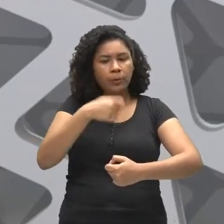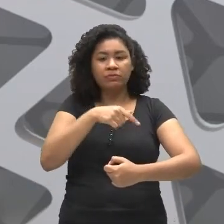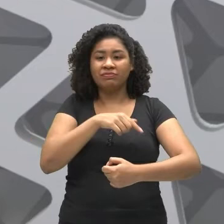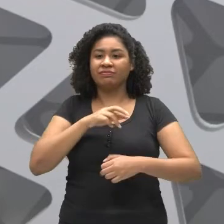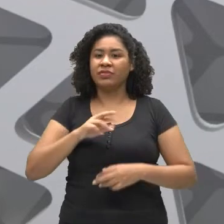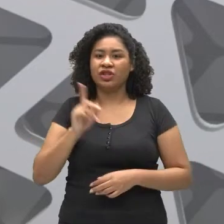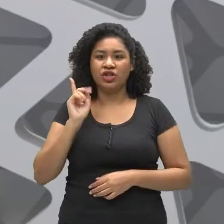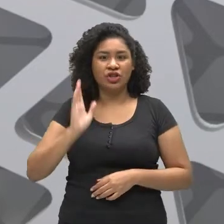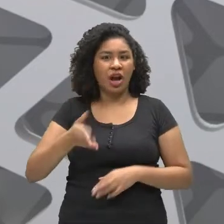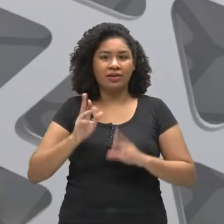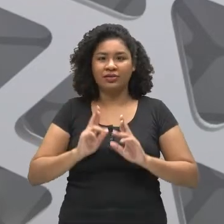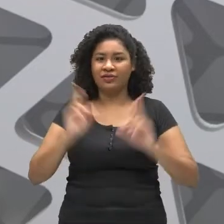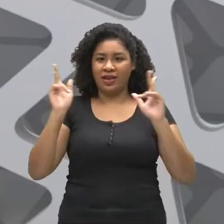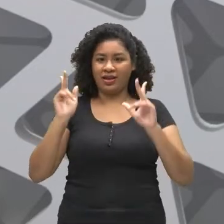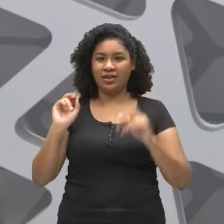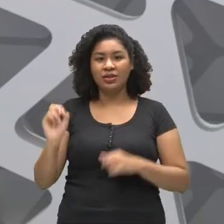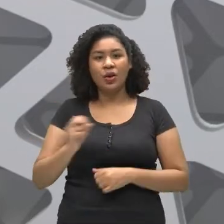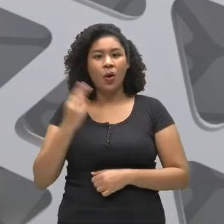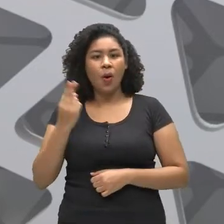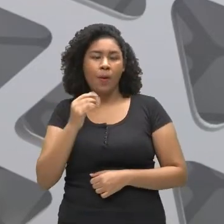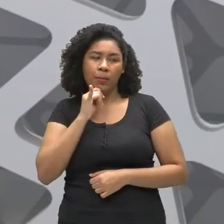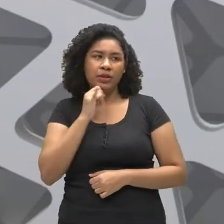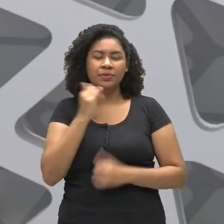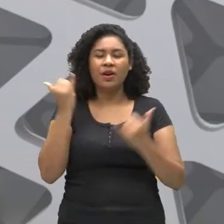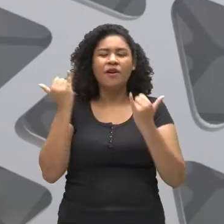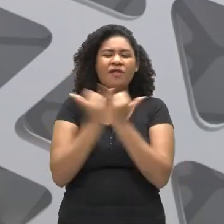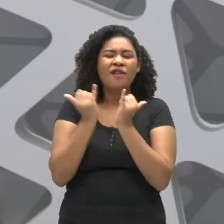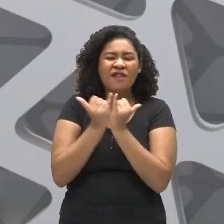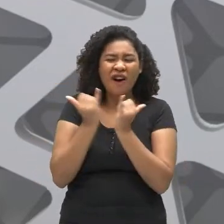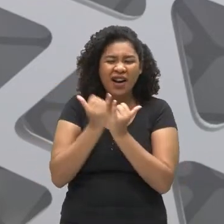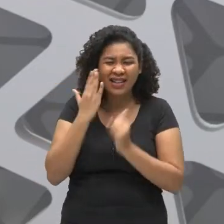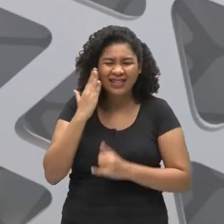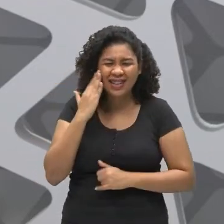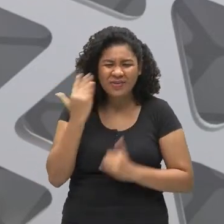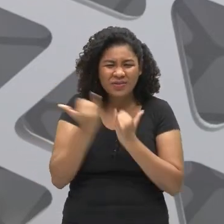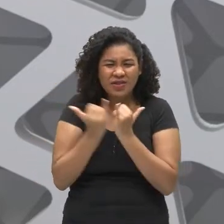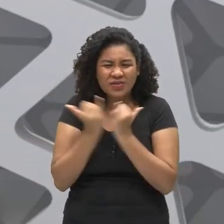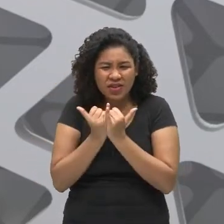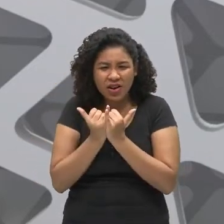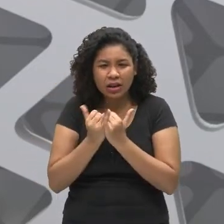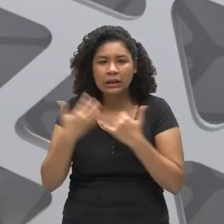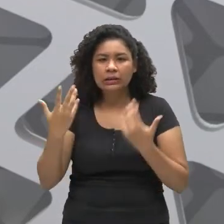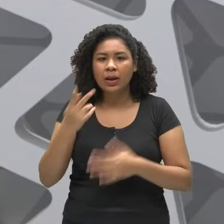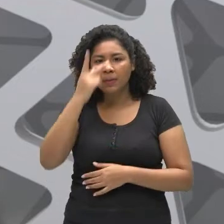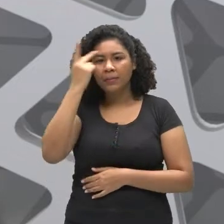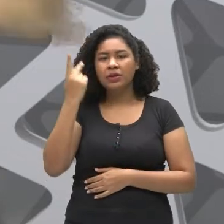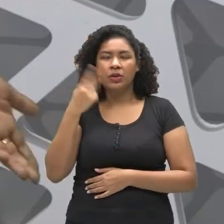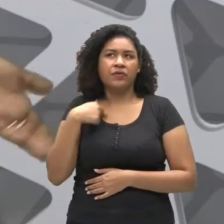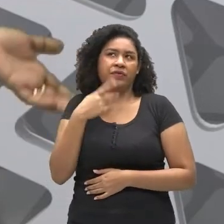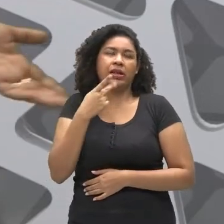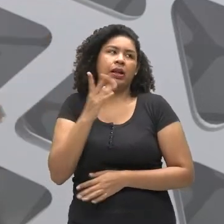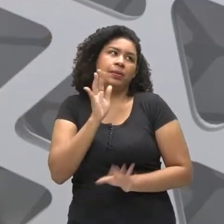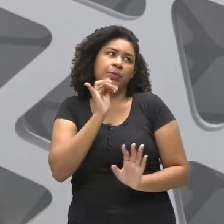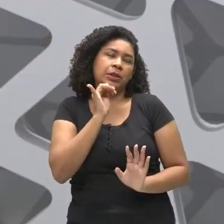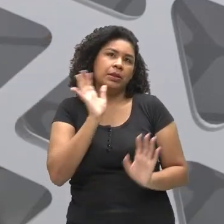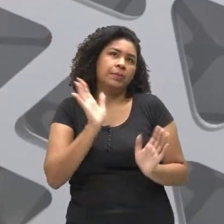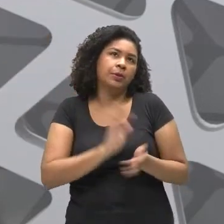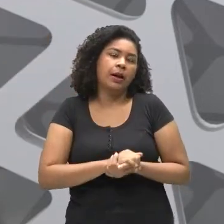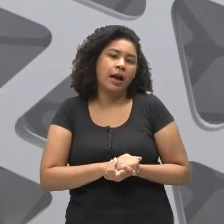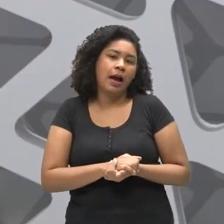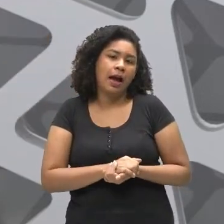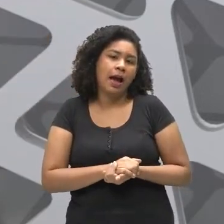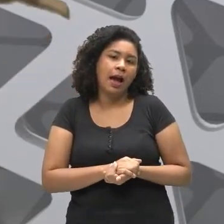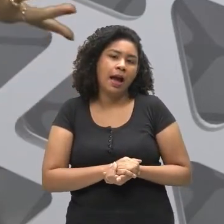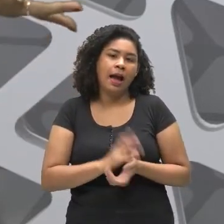receita, quando mal ouvida, sabe aquela fofoca do telefone sem fio? Então, de repente eu falei